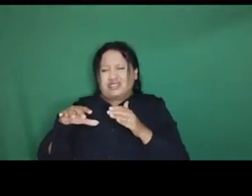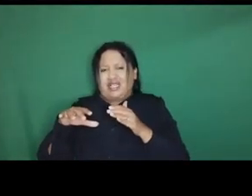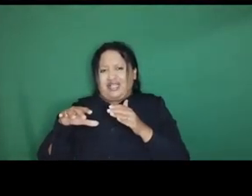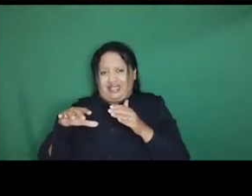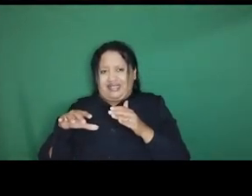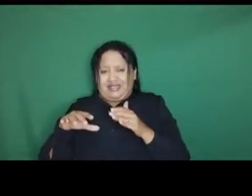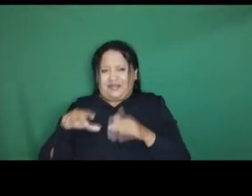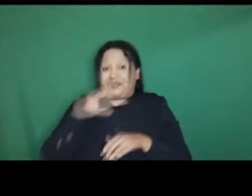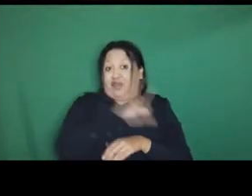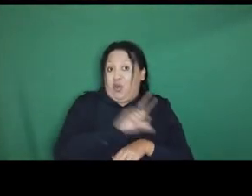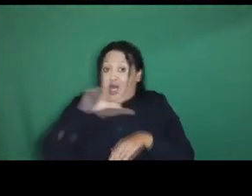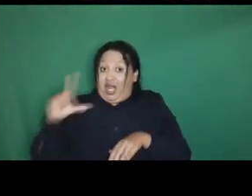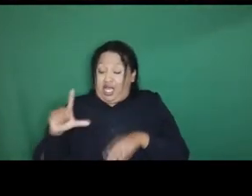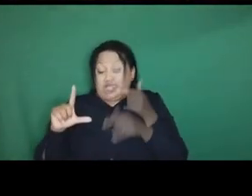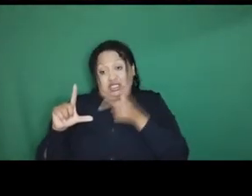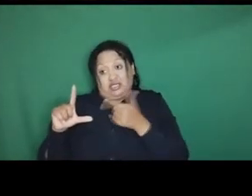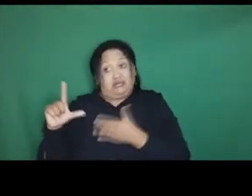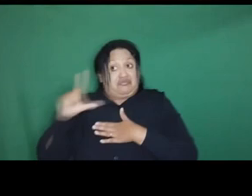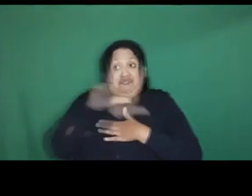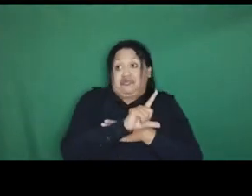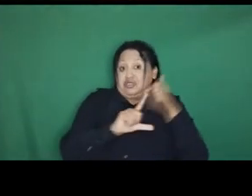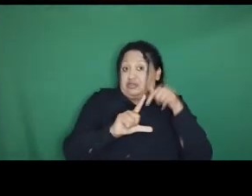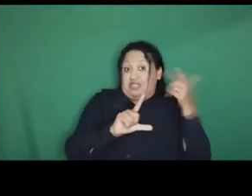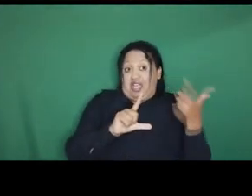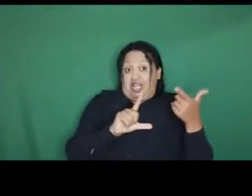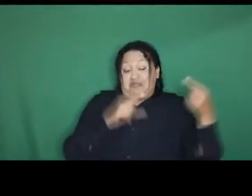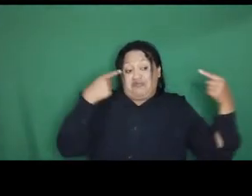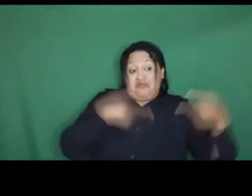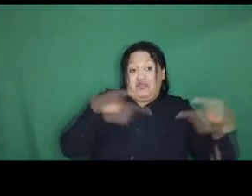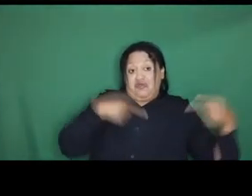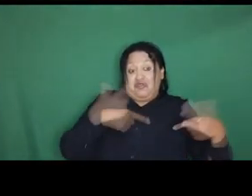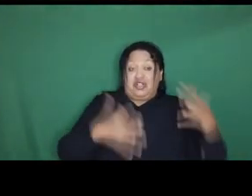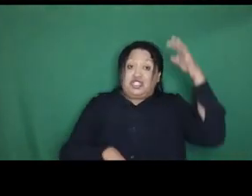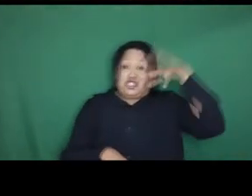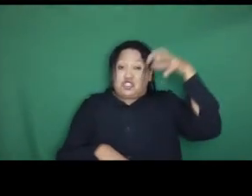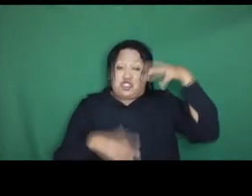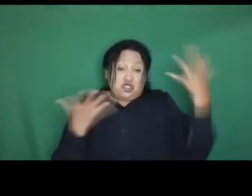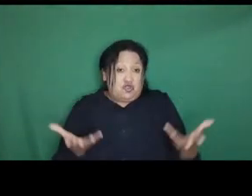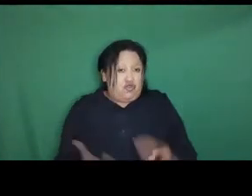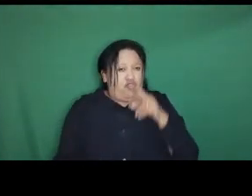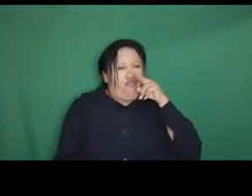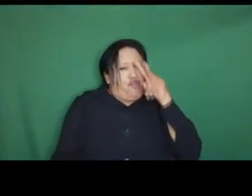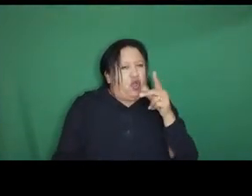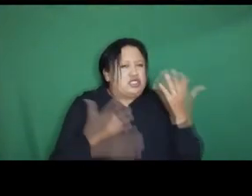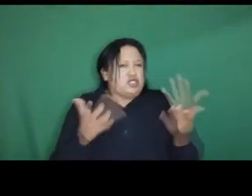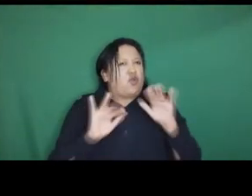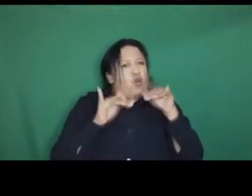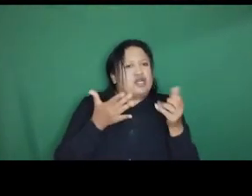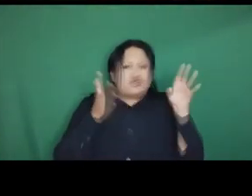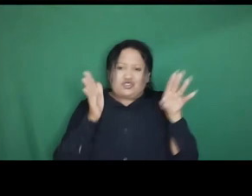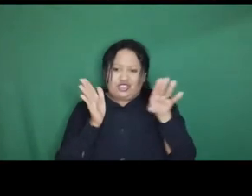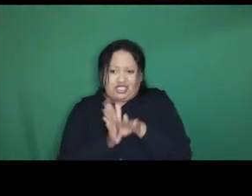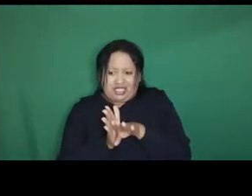para Esse Temporal de Leste elas provocam chuvas acentuadas e geralmente elas chegam quando